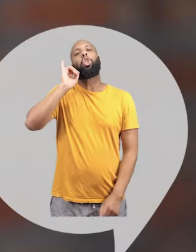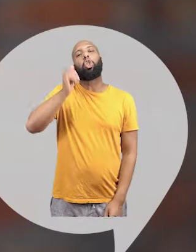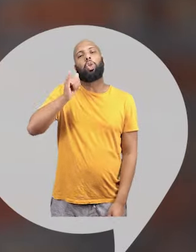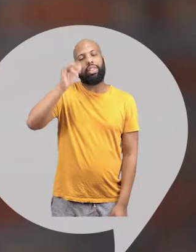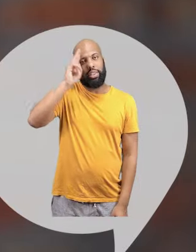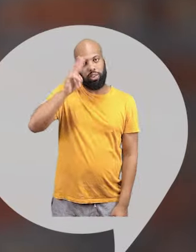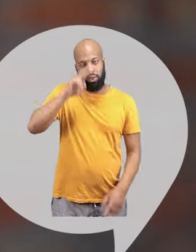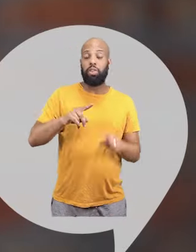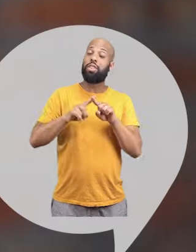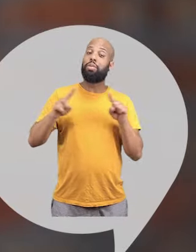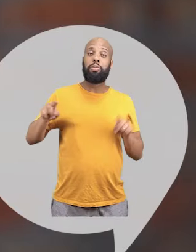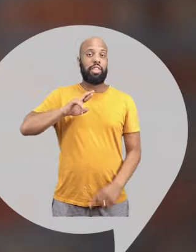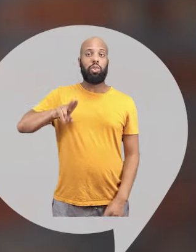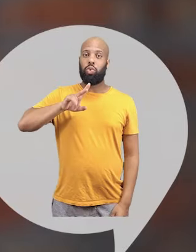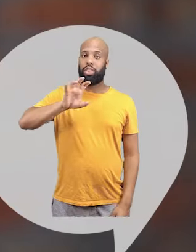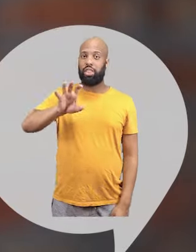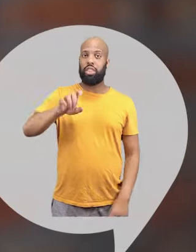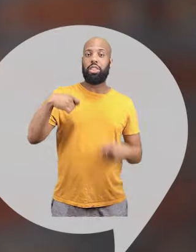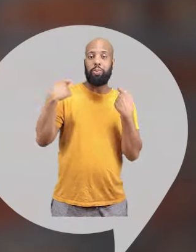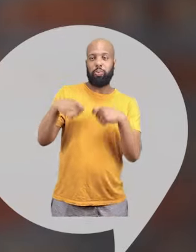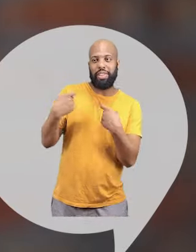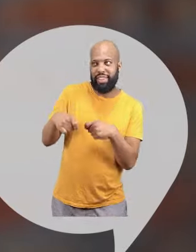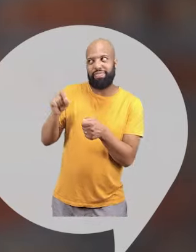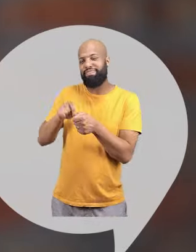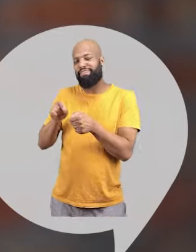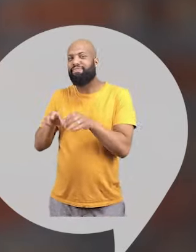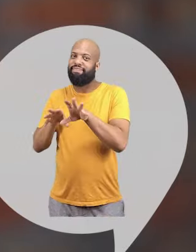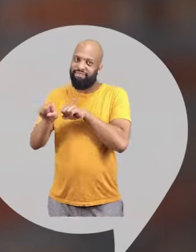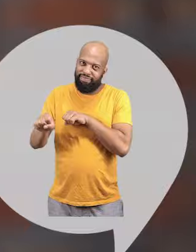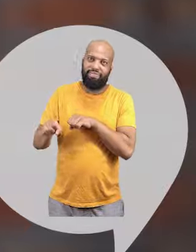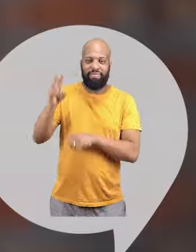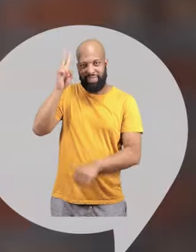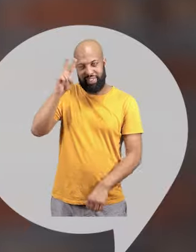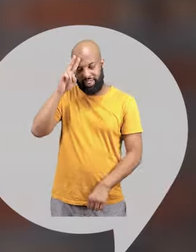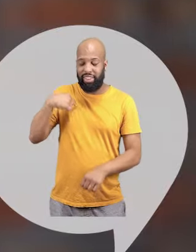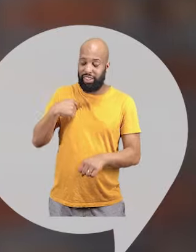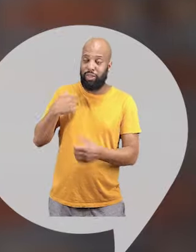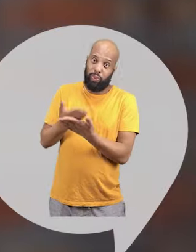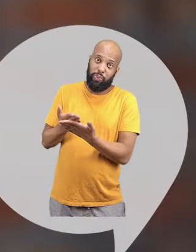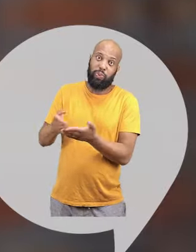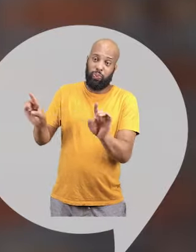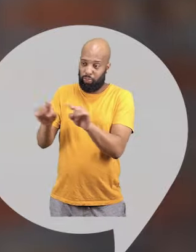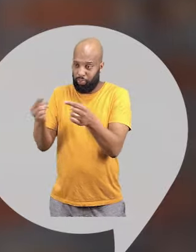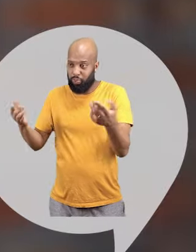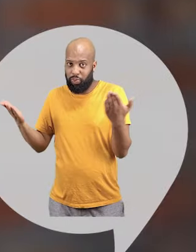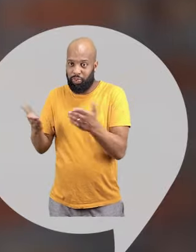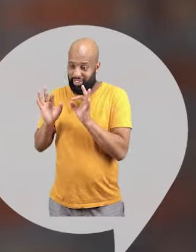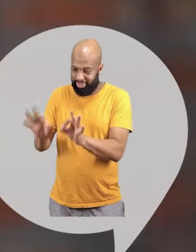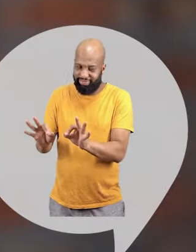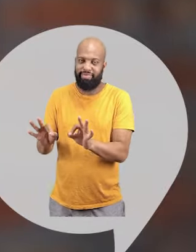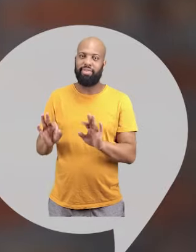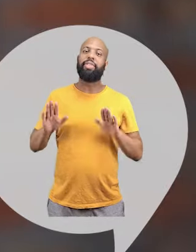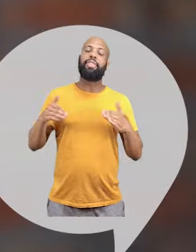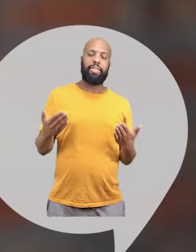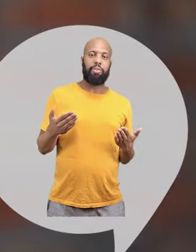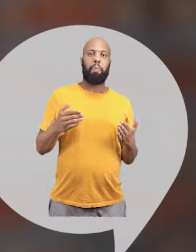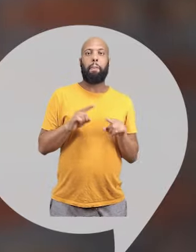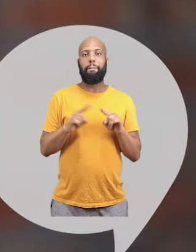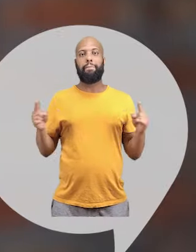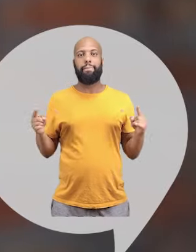contar histórias Mas não é isso que tinha que ser na faculdade sei lá música é